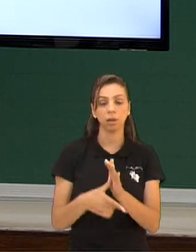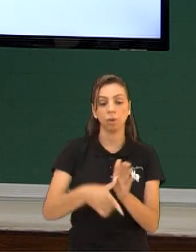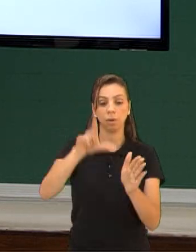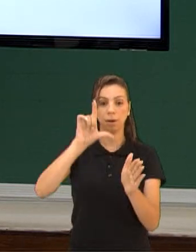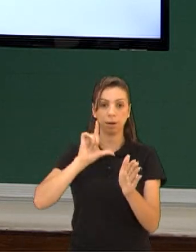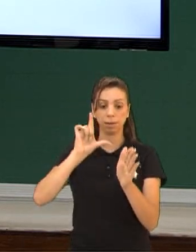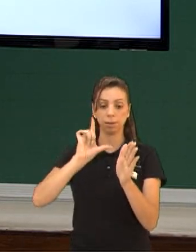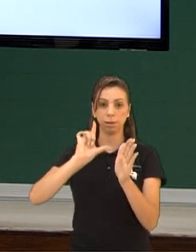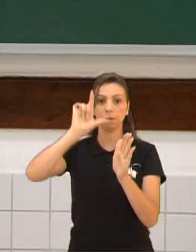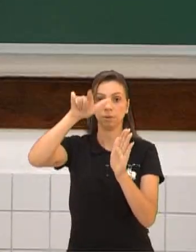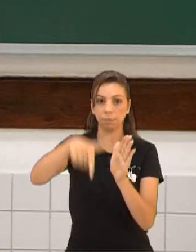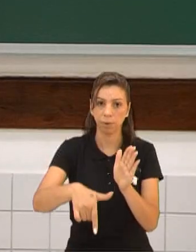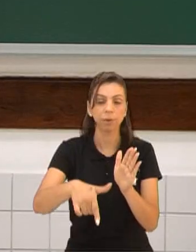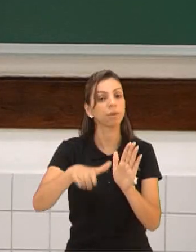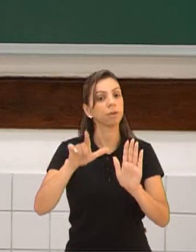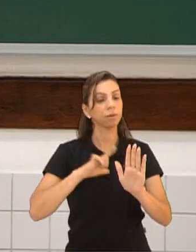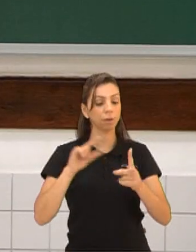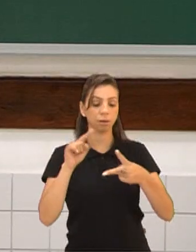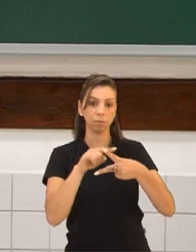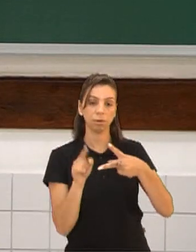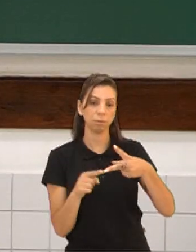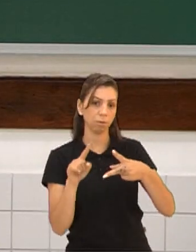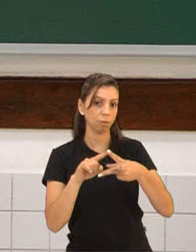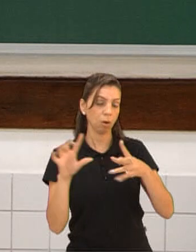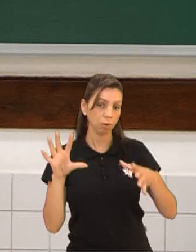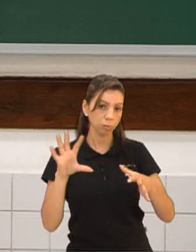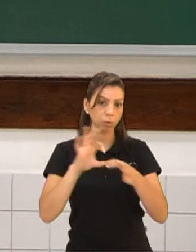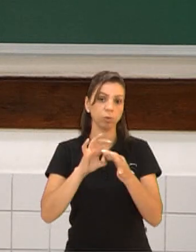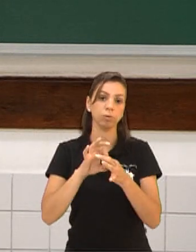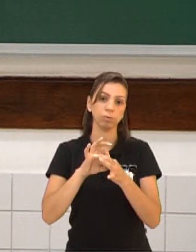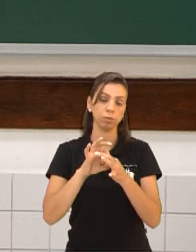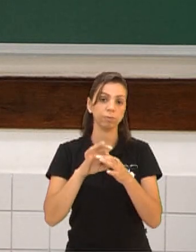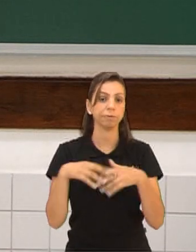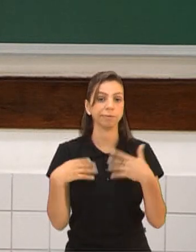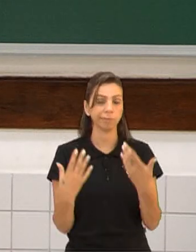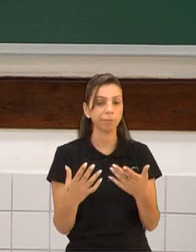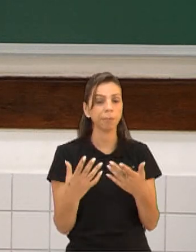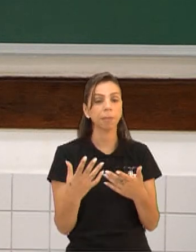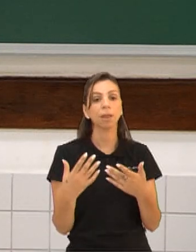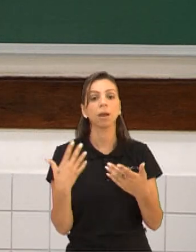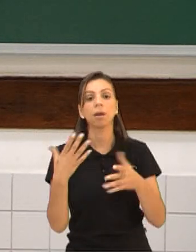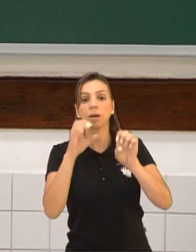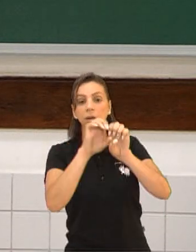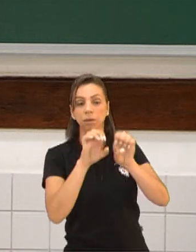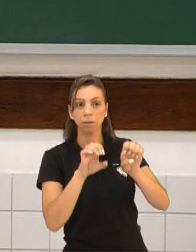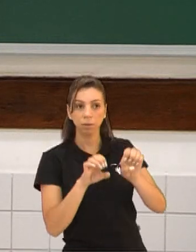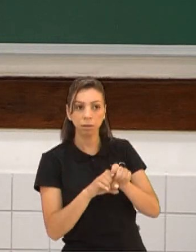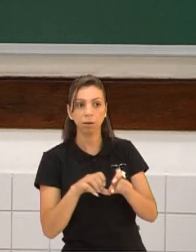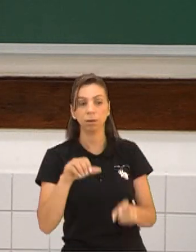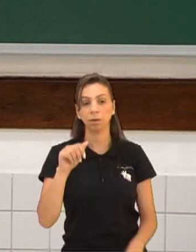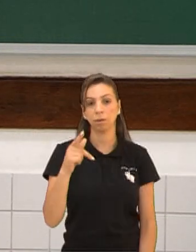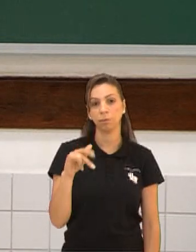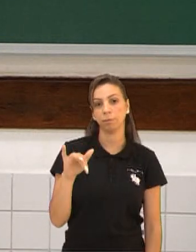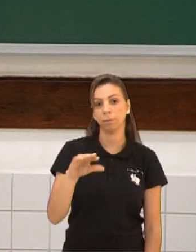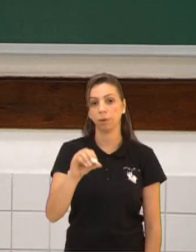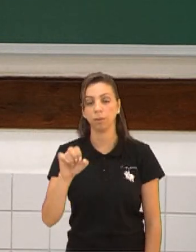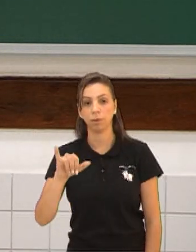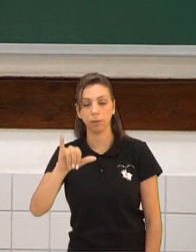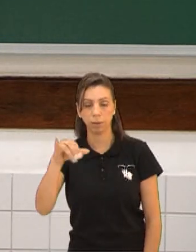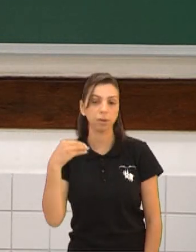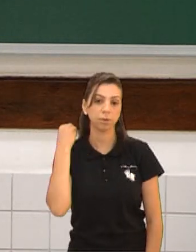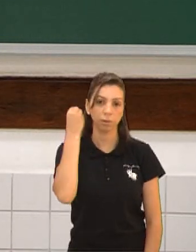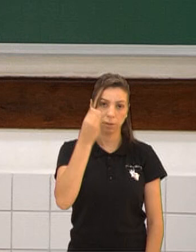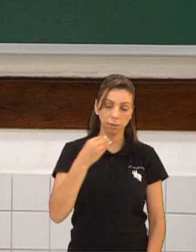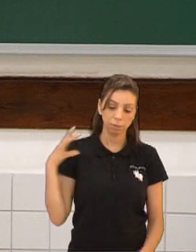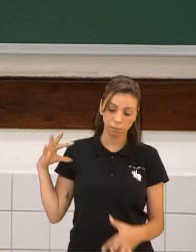e depois, nós temos essas duas coisas atuando juntas. Ou seja, a nossa estrutura a priori, na